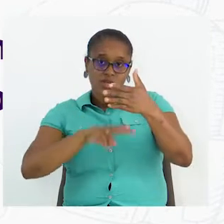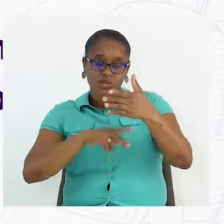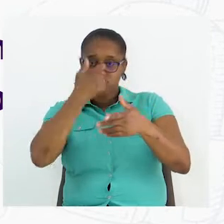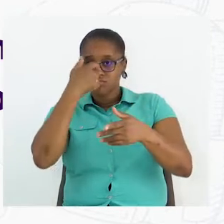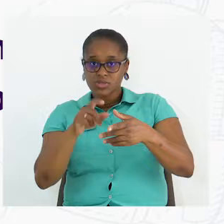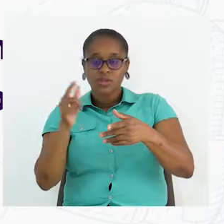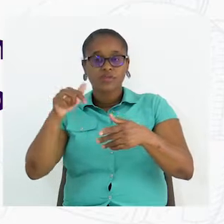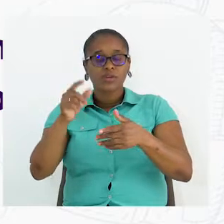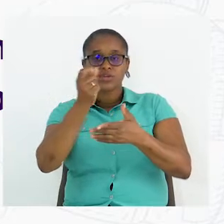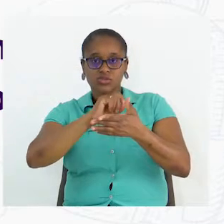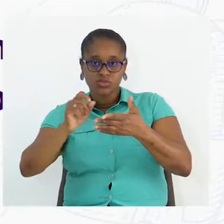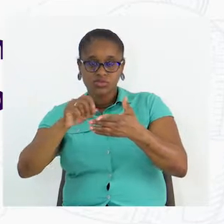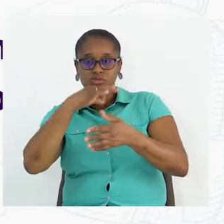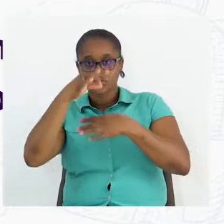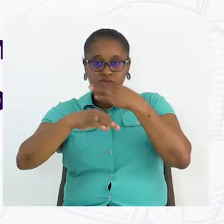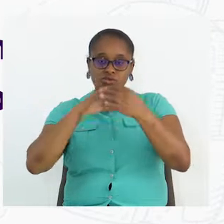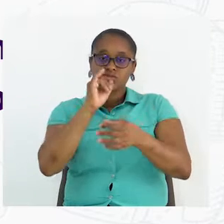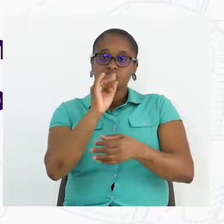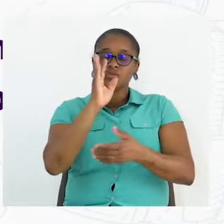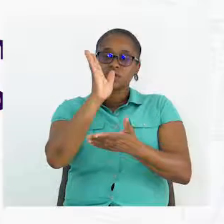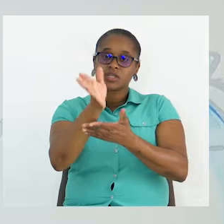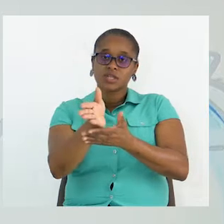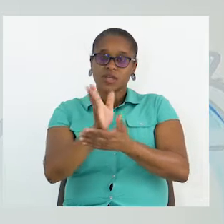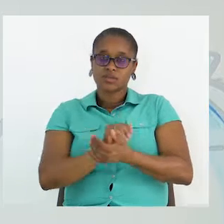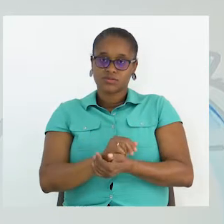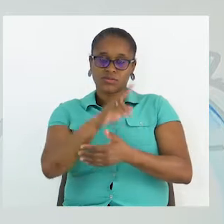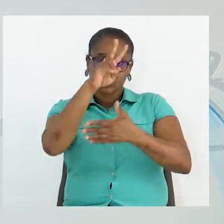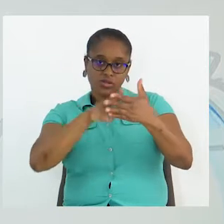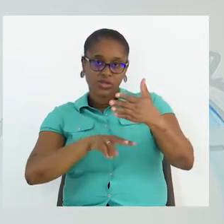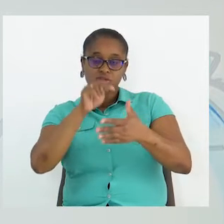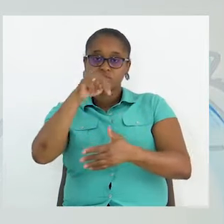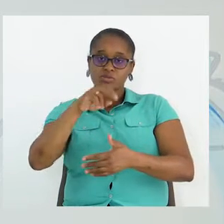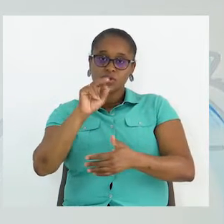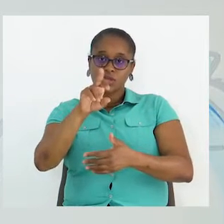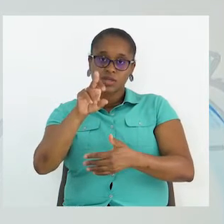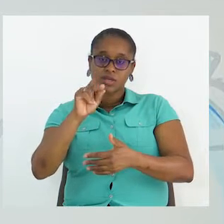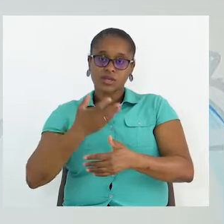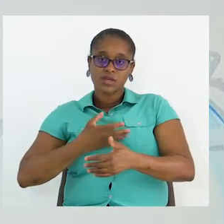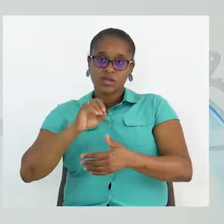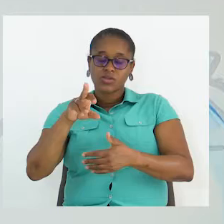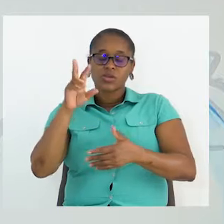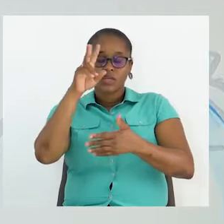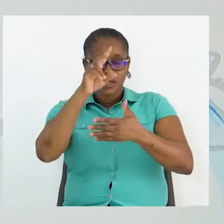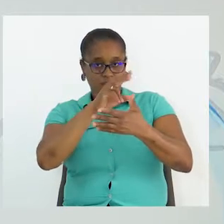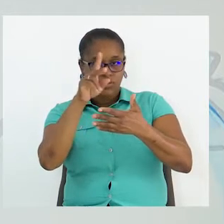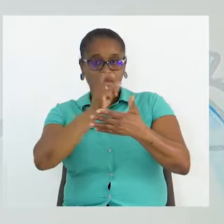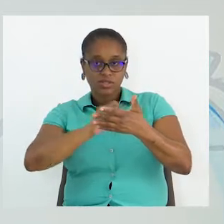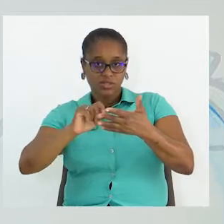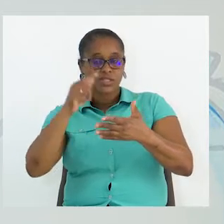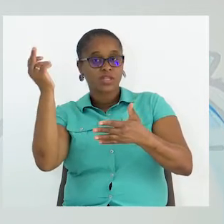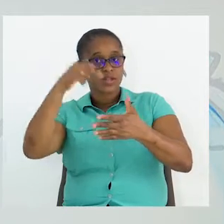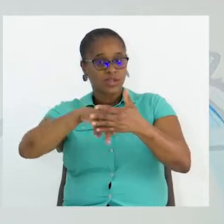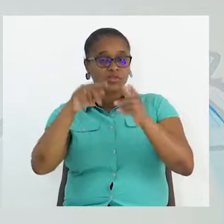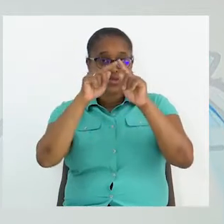discurso indireto. Texto do narrador. A legenda está dentro da vinheta, mas é o texto do